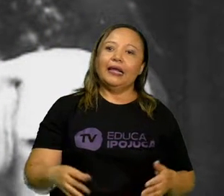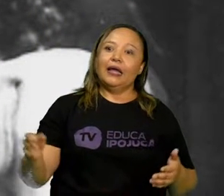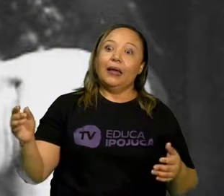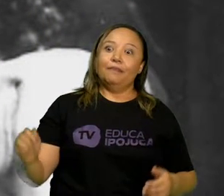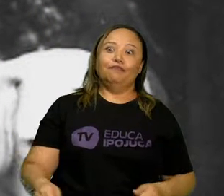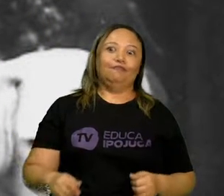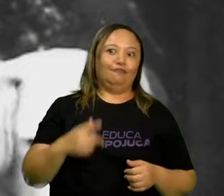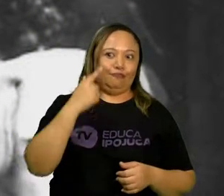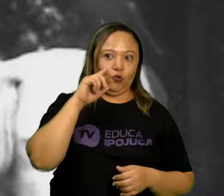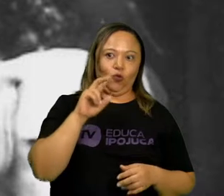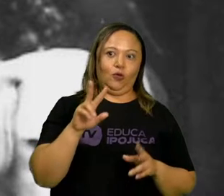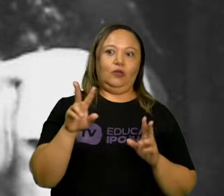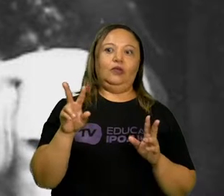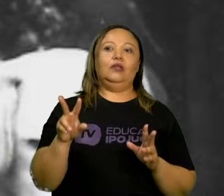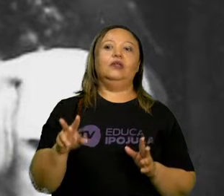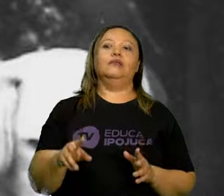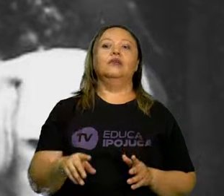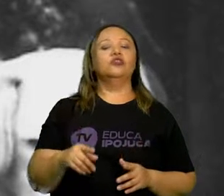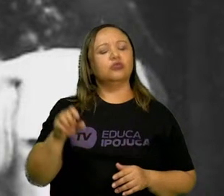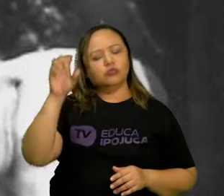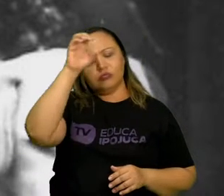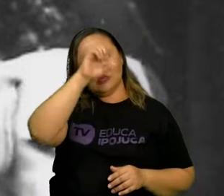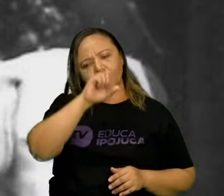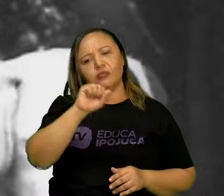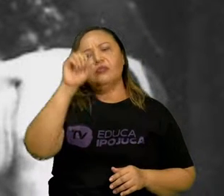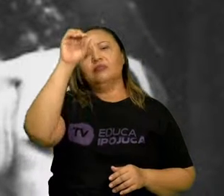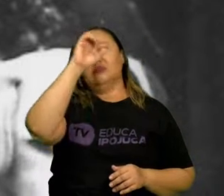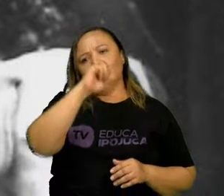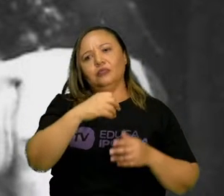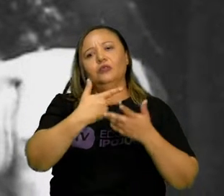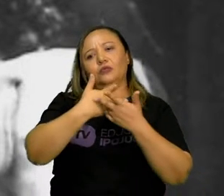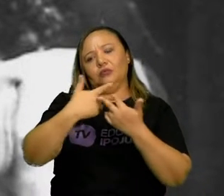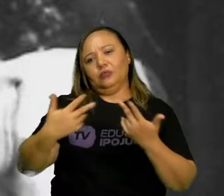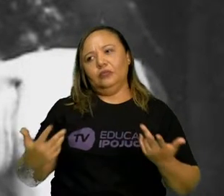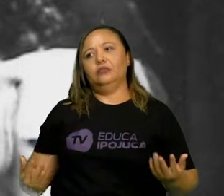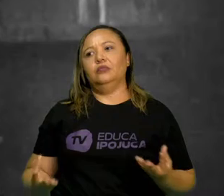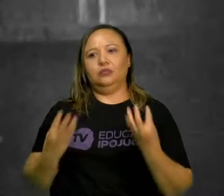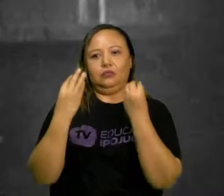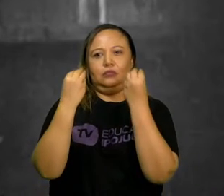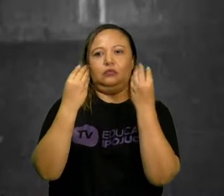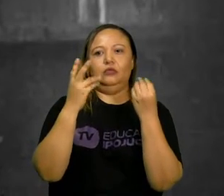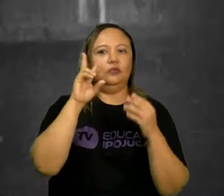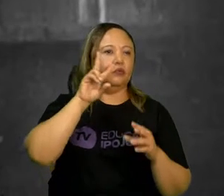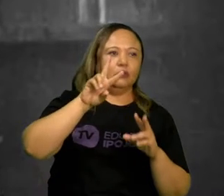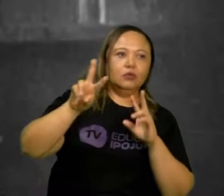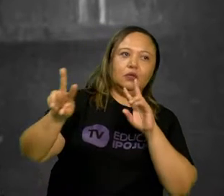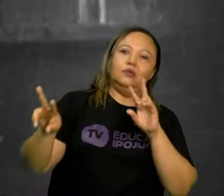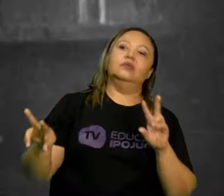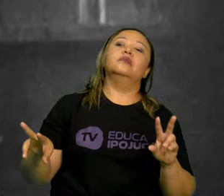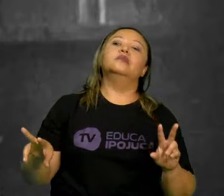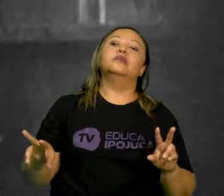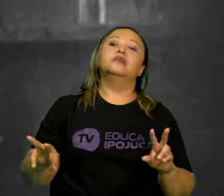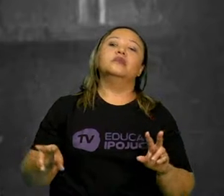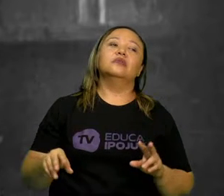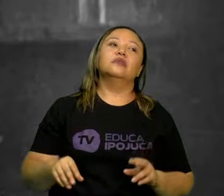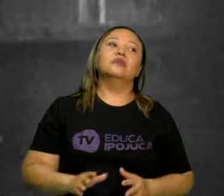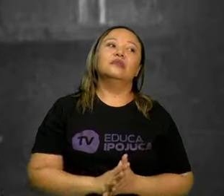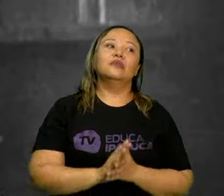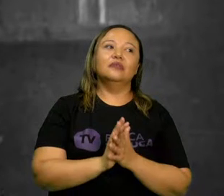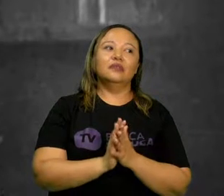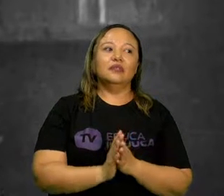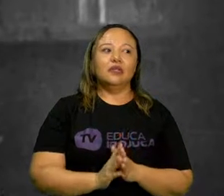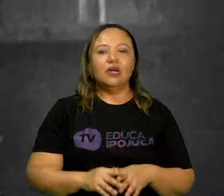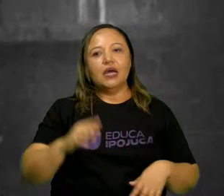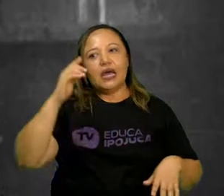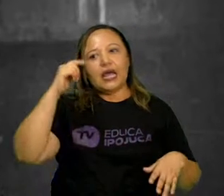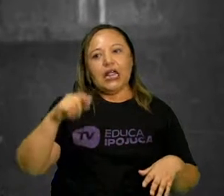poderosa quanta coisa a gente pode deduzir desse olhar na verdade um gesto